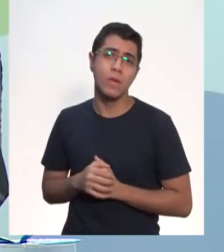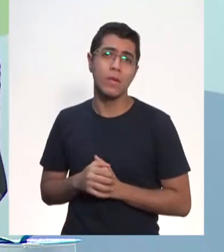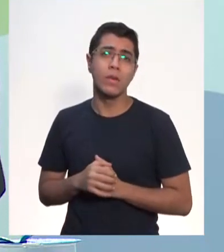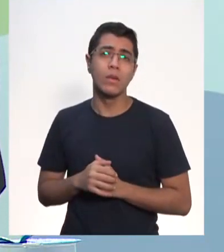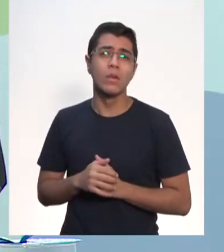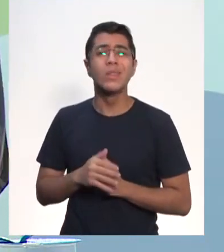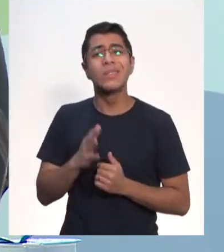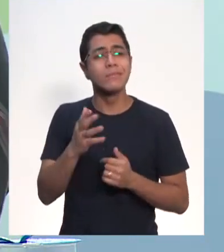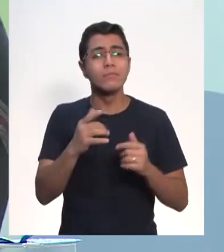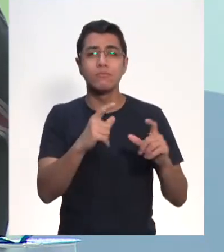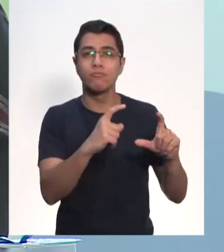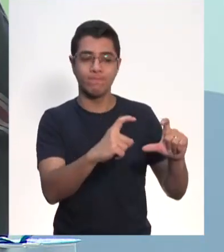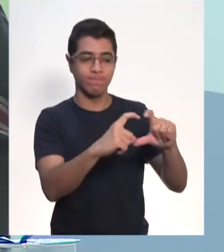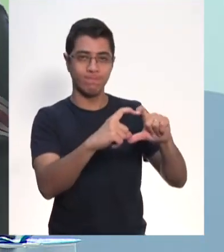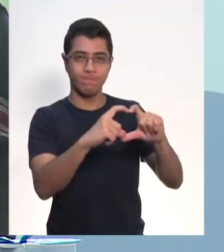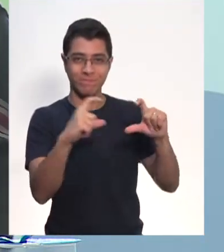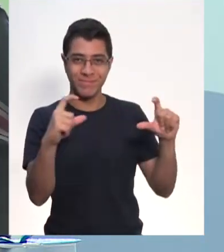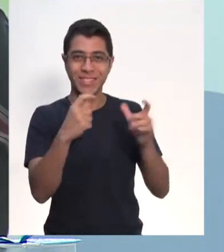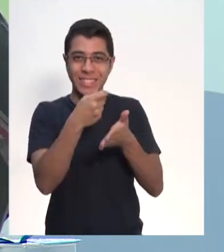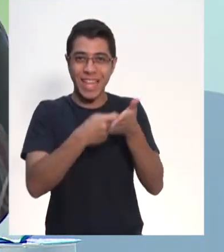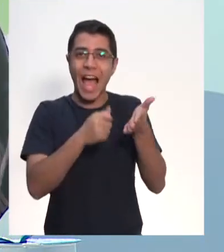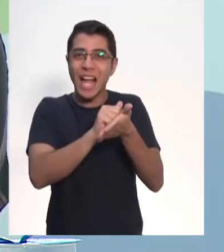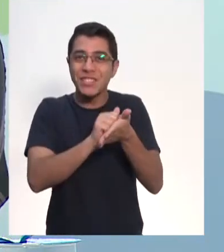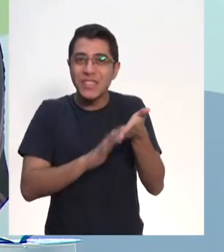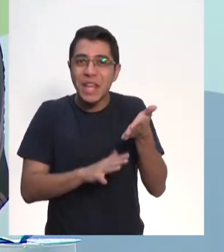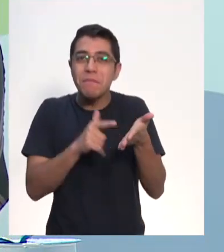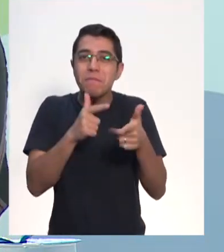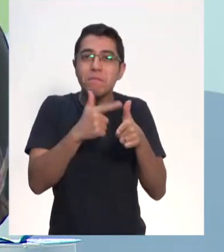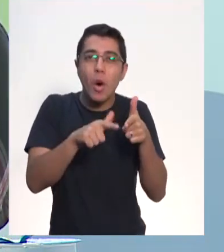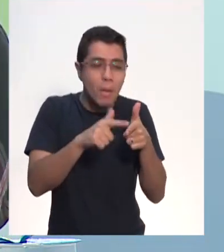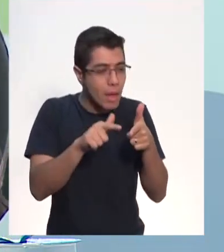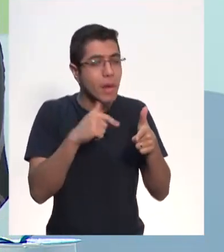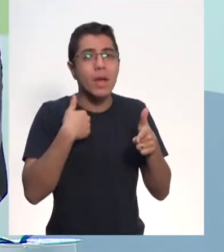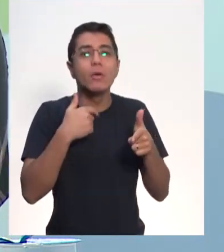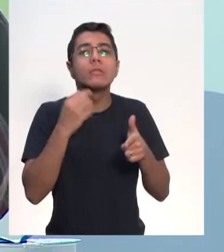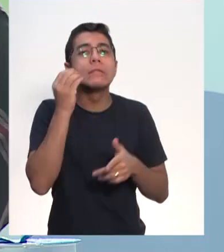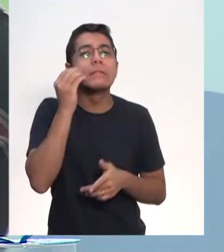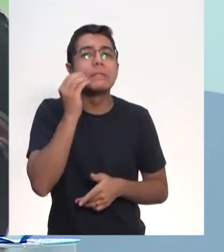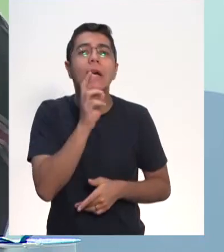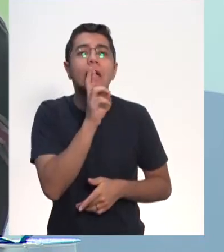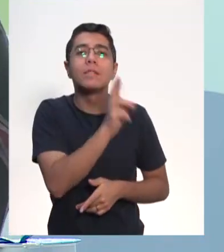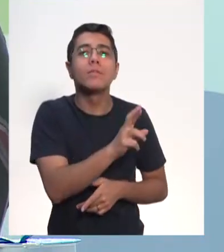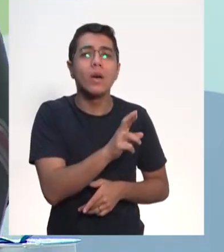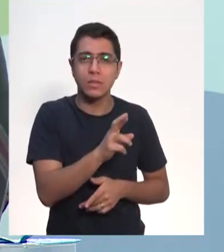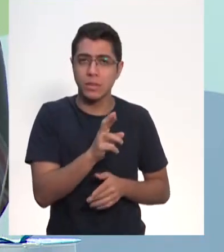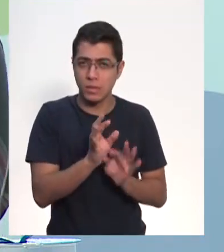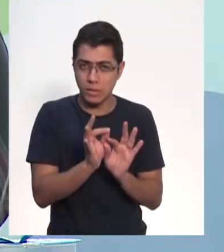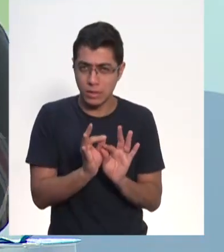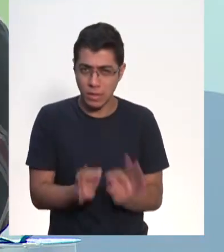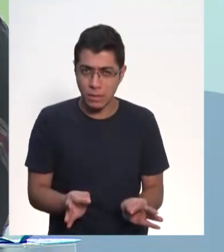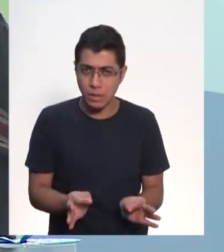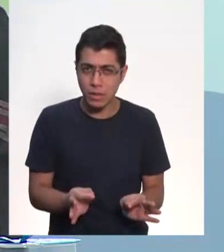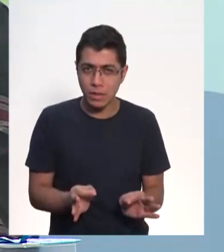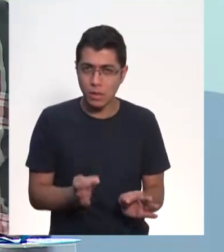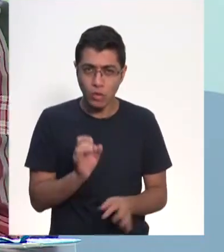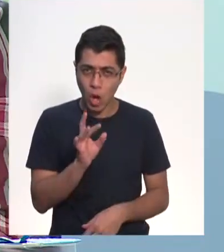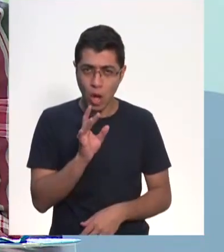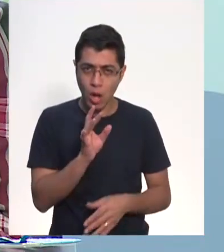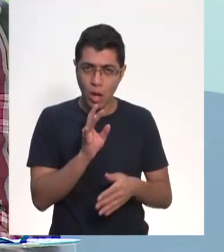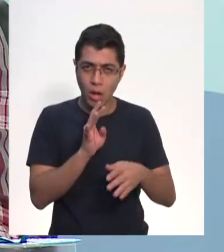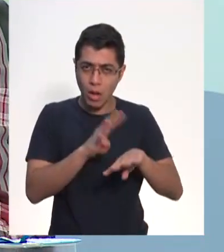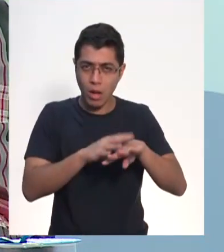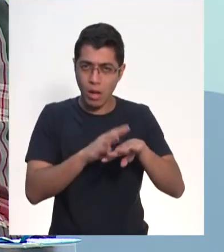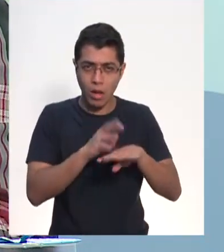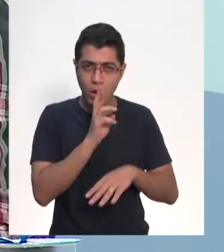problema também, é ele conseguir desenvolver alguma situação que ele possa compartilhar com os